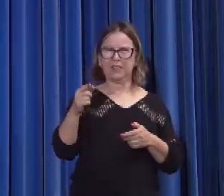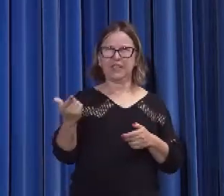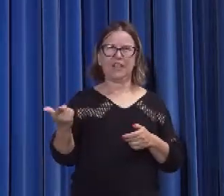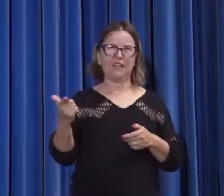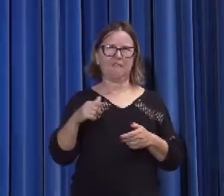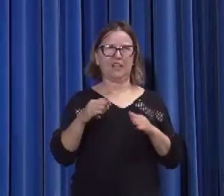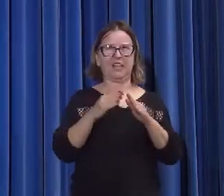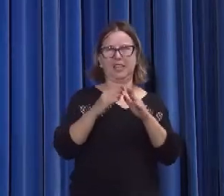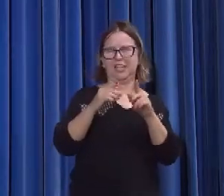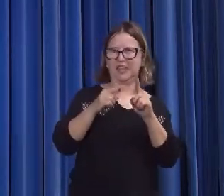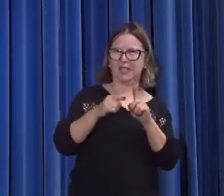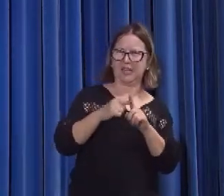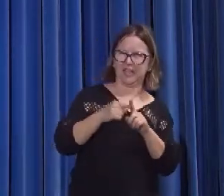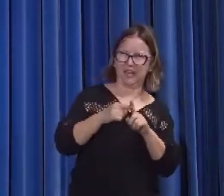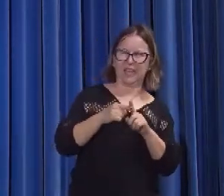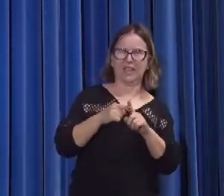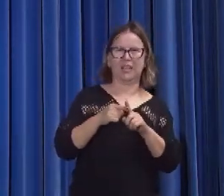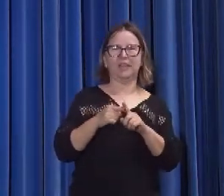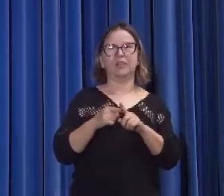aquilo,